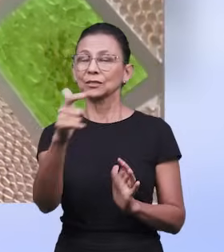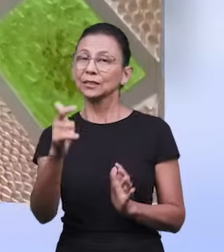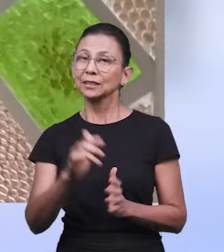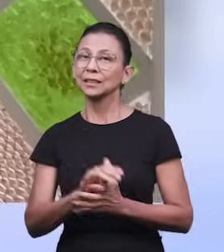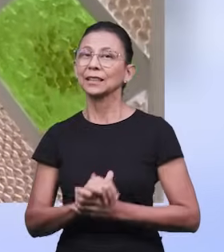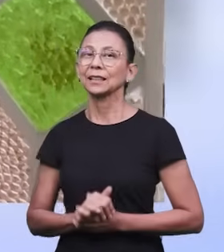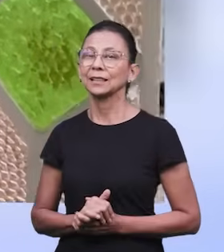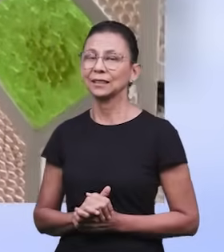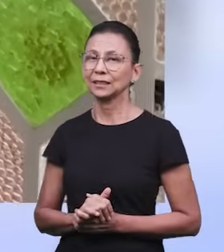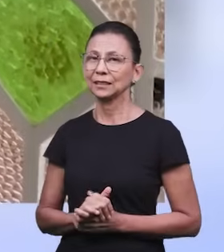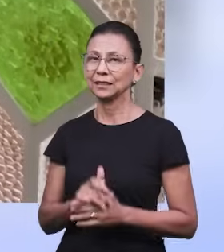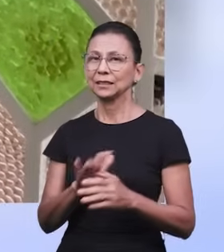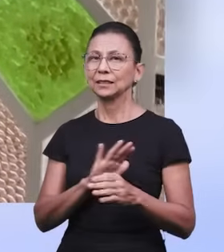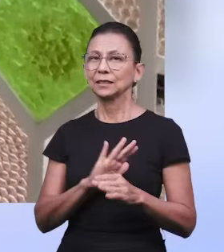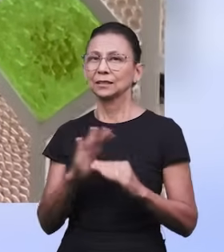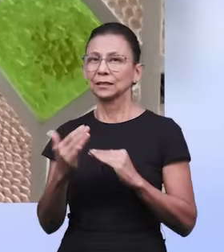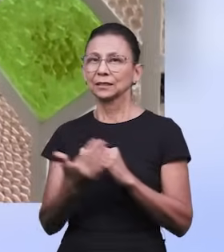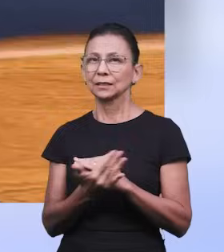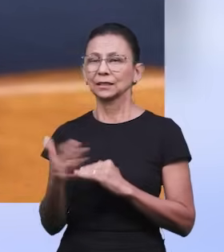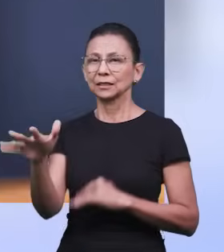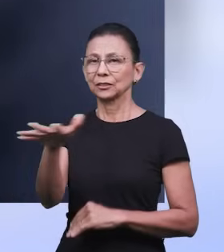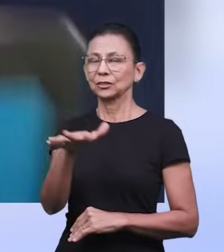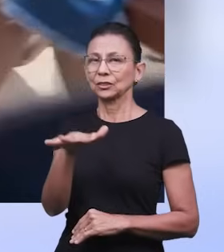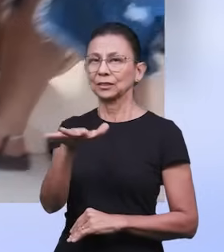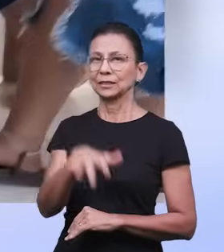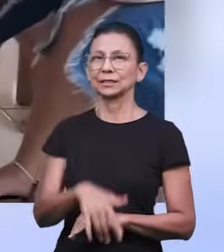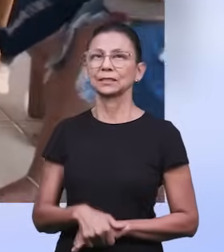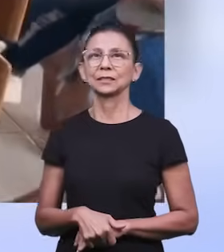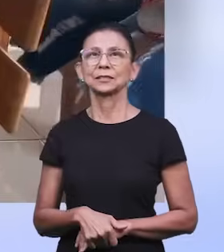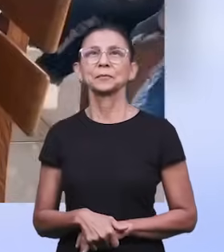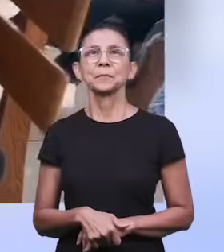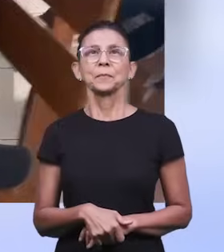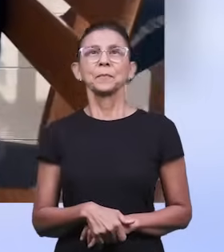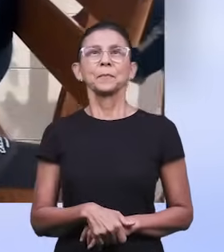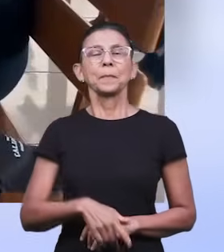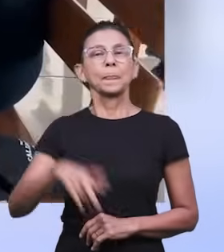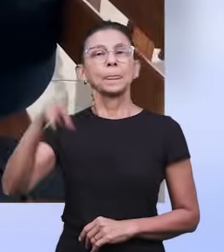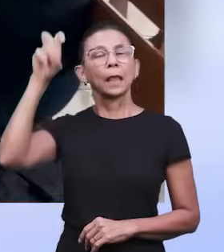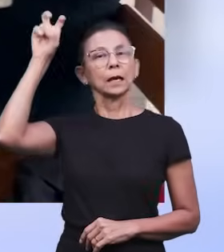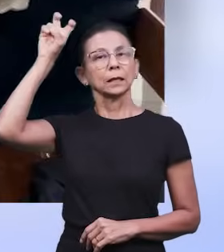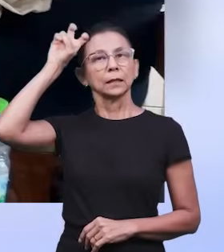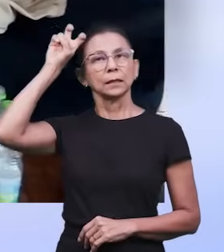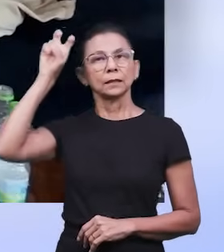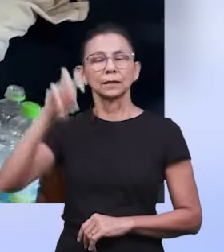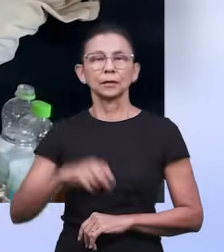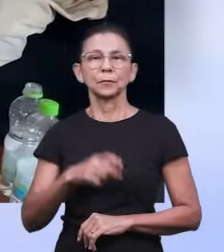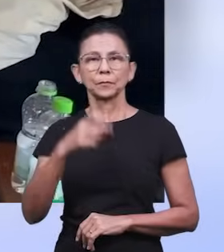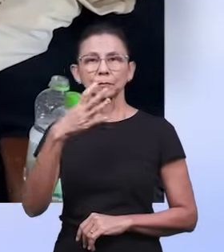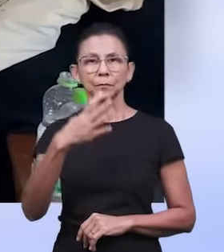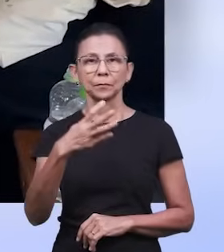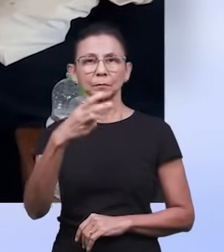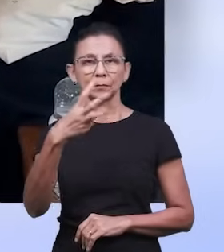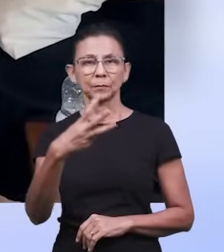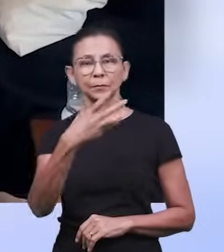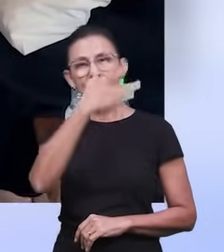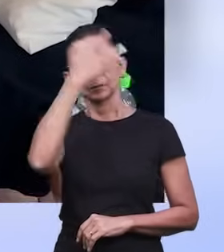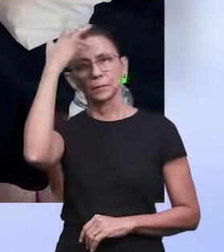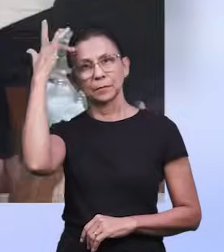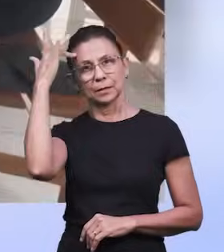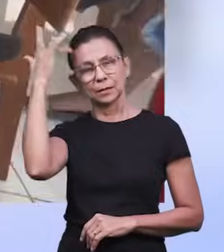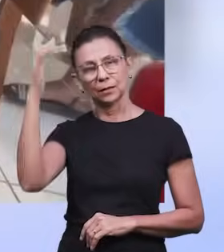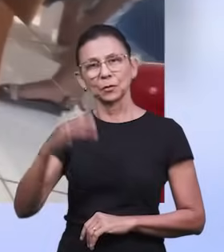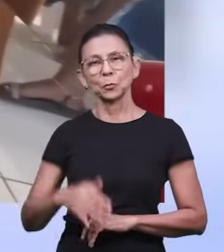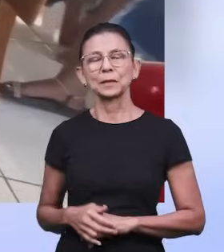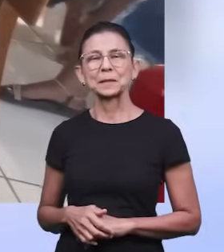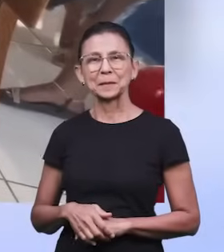em Barra do Corda e Itaipava do Grajaú. No dia 7, quinta-feira, um grupo de 43 irmãos se deslocaram de